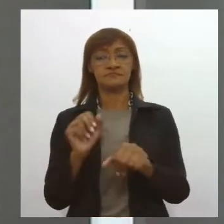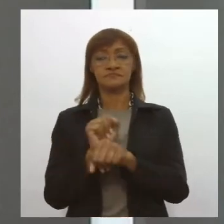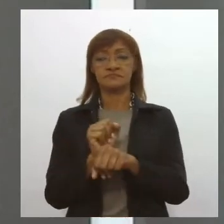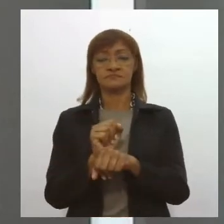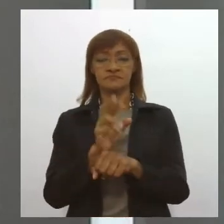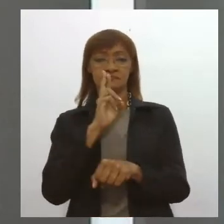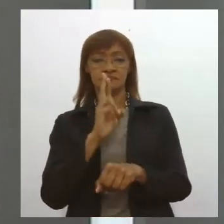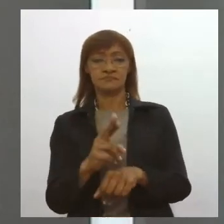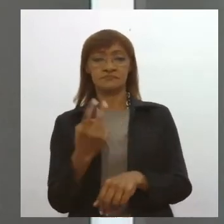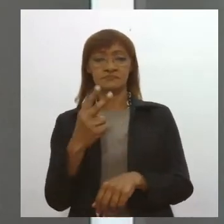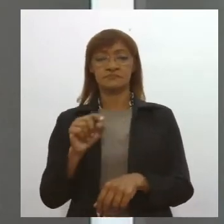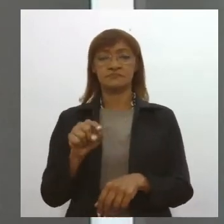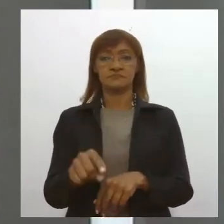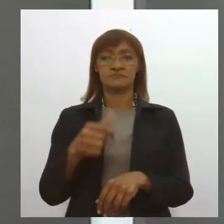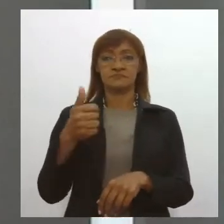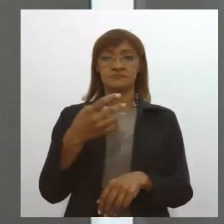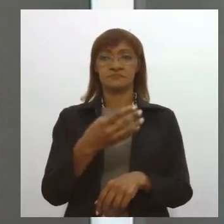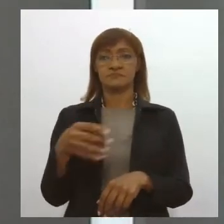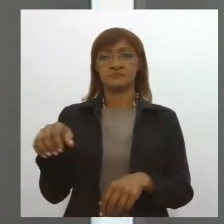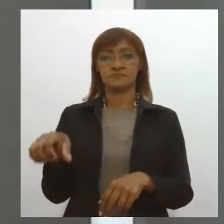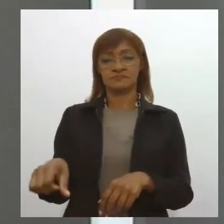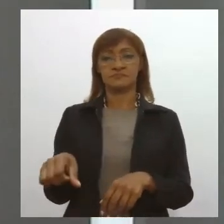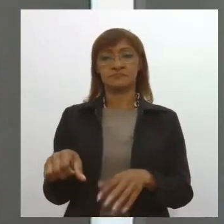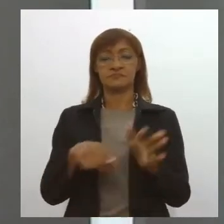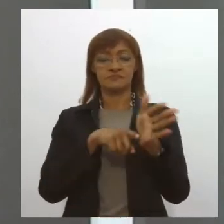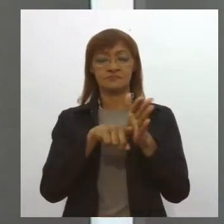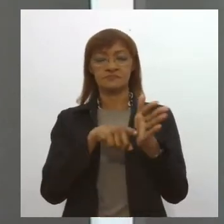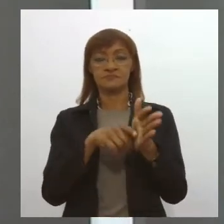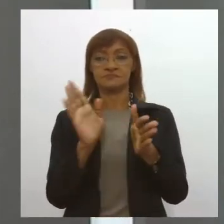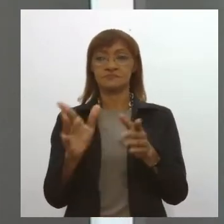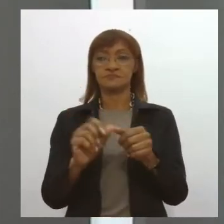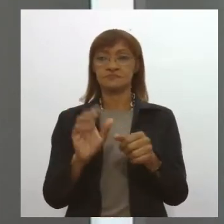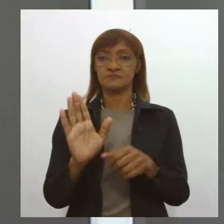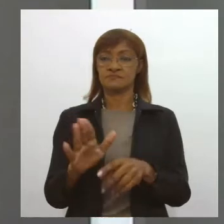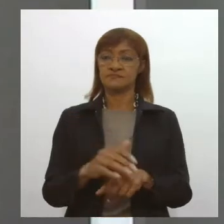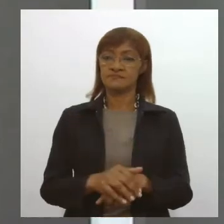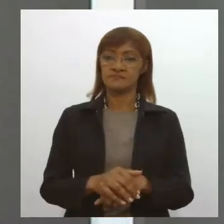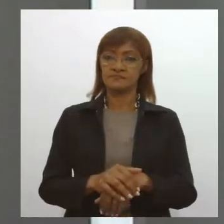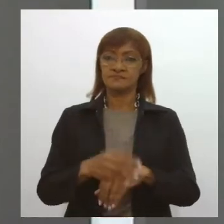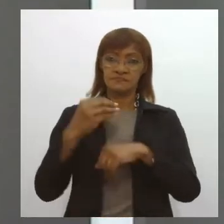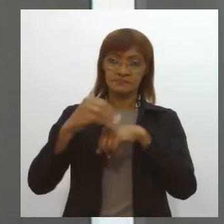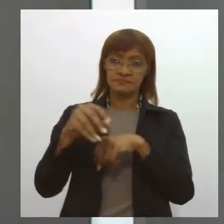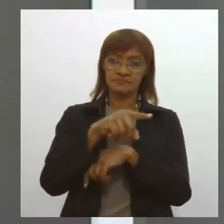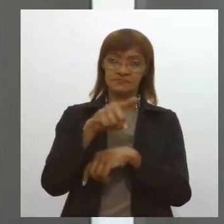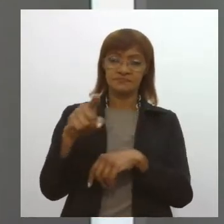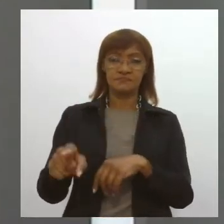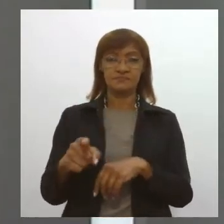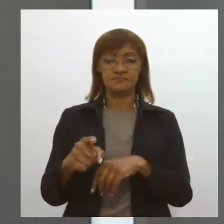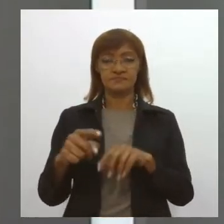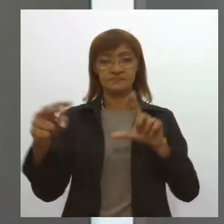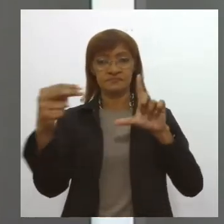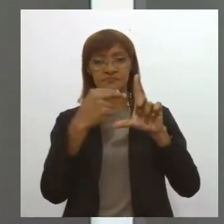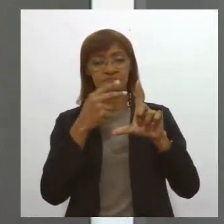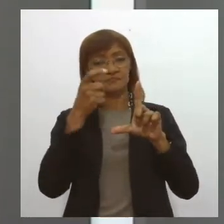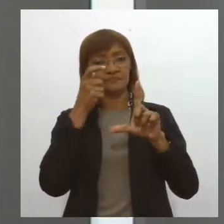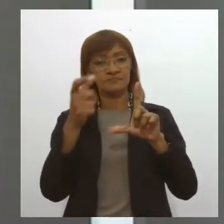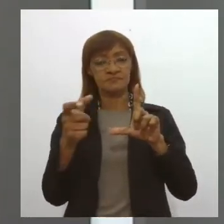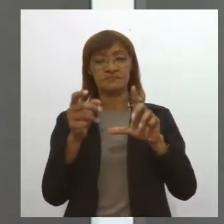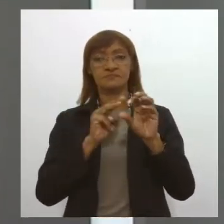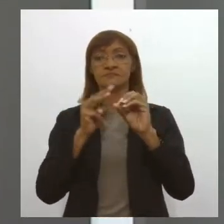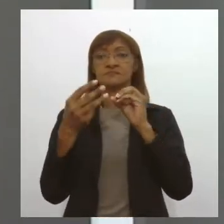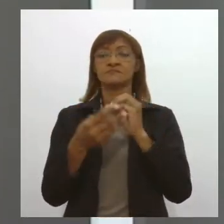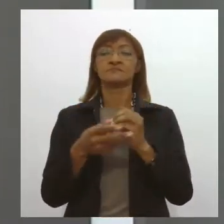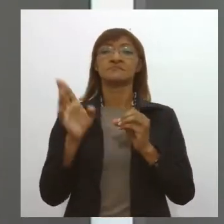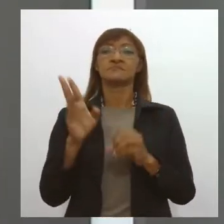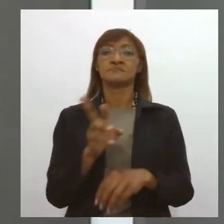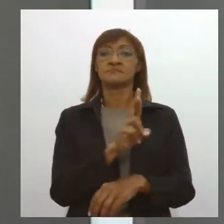resultados 2.149 exames coletados. E mais uma informação para você que acompanha o Jornal da Lese, segunda edição. A Receita